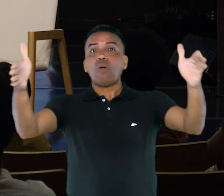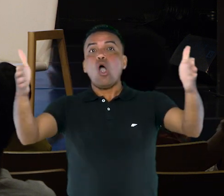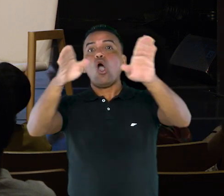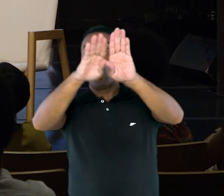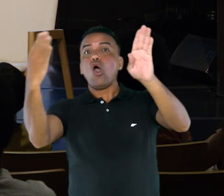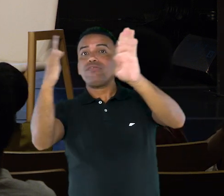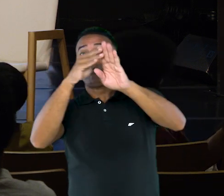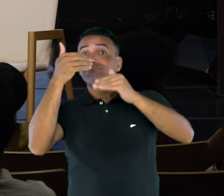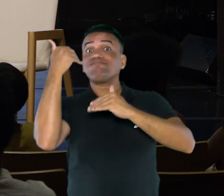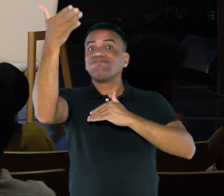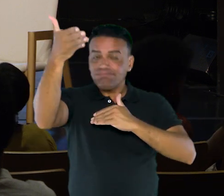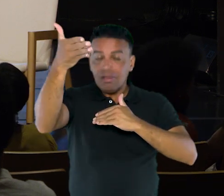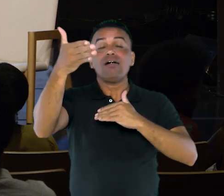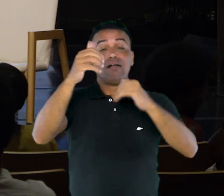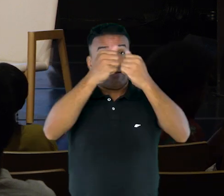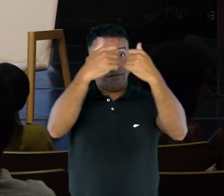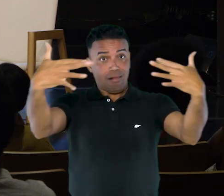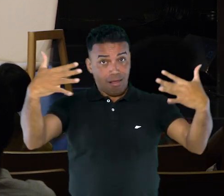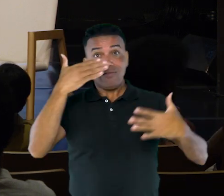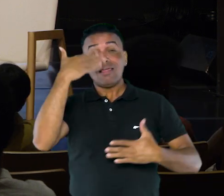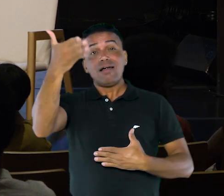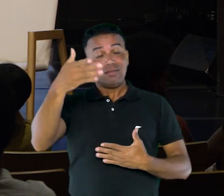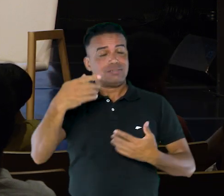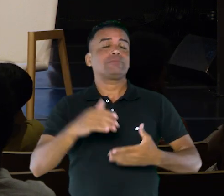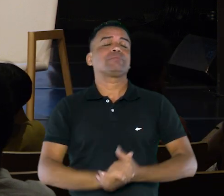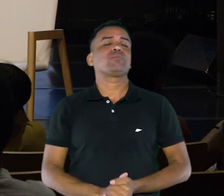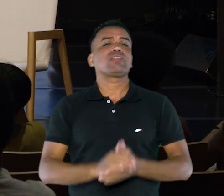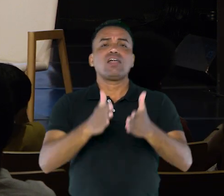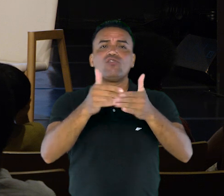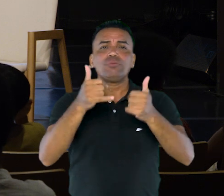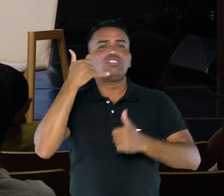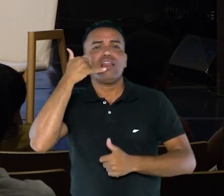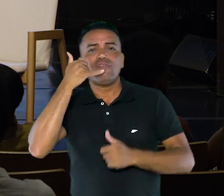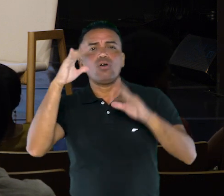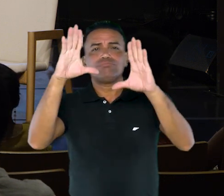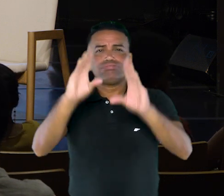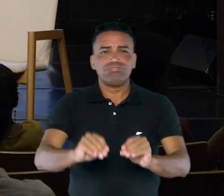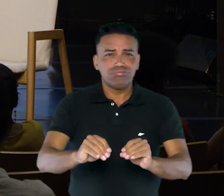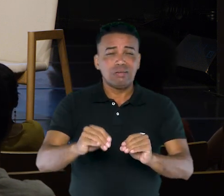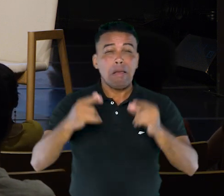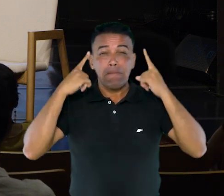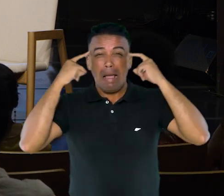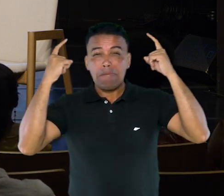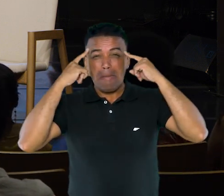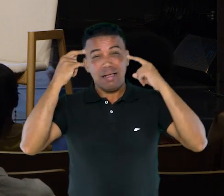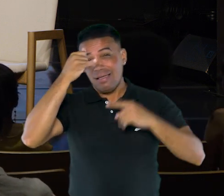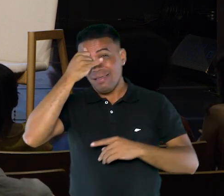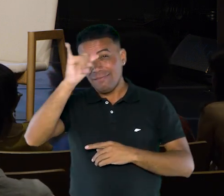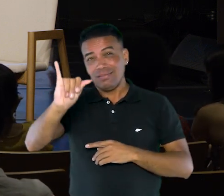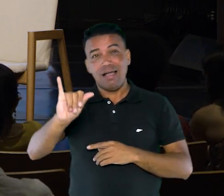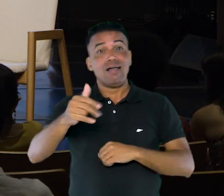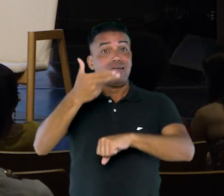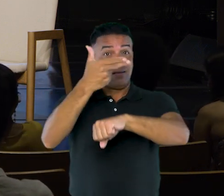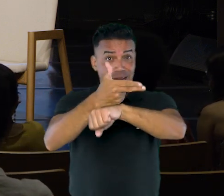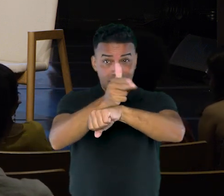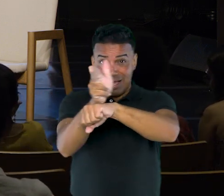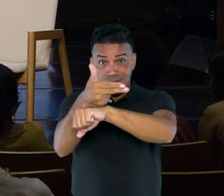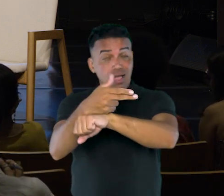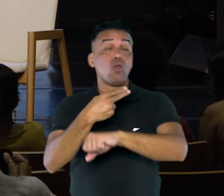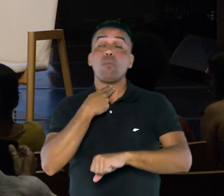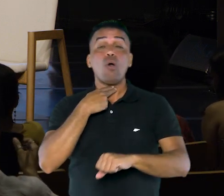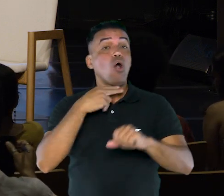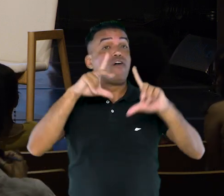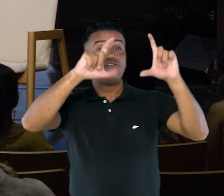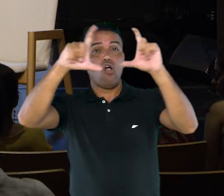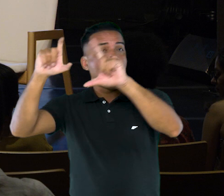fica aqui atrás, né, da plateia. Vou pedir para que desliguem celulares, aparelhos sonoros. Tá? Não é